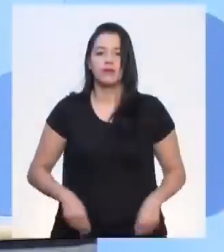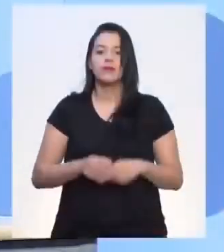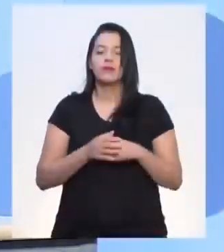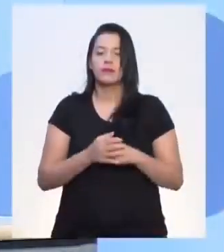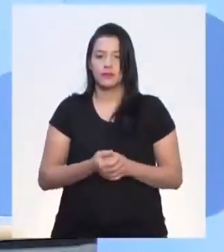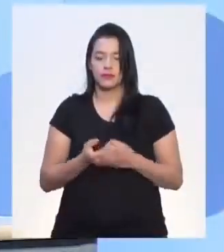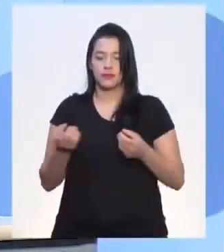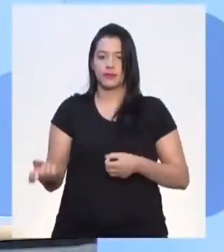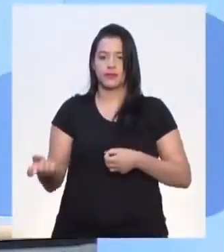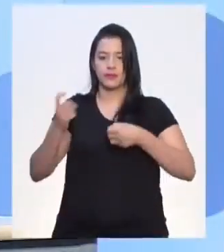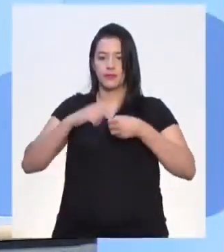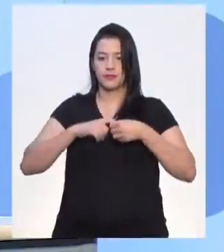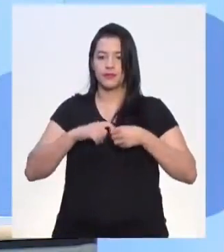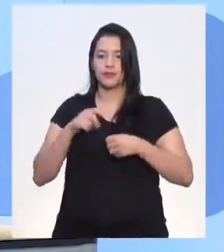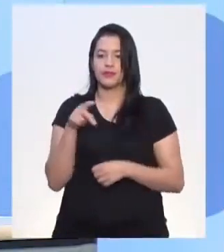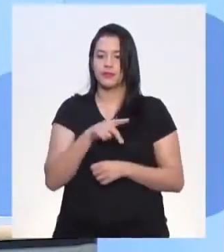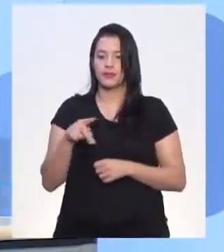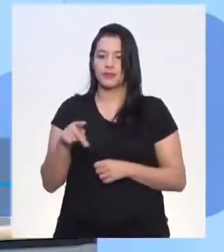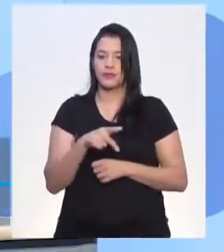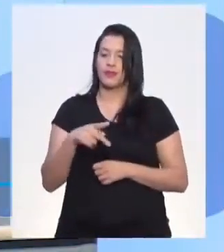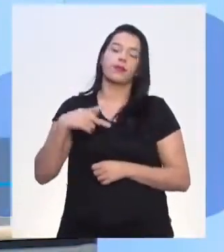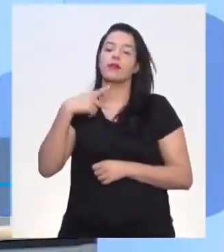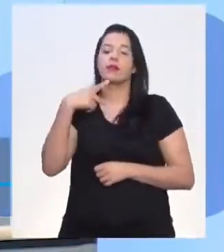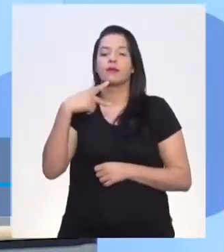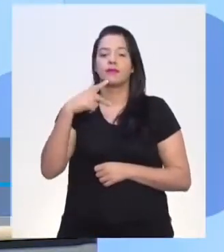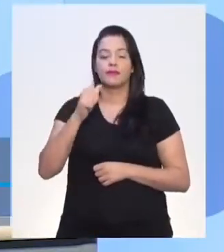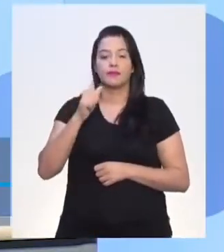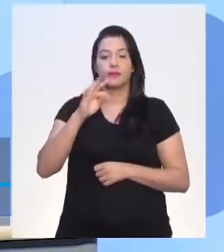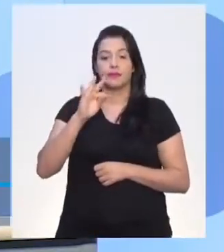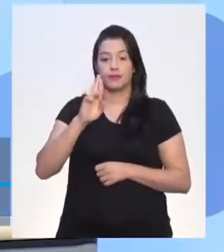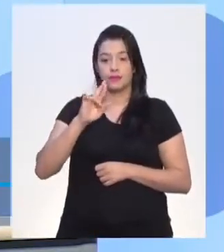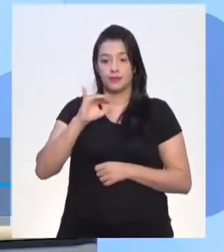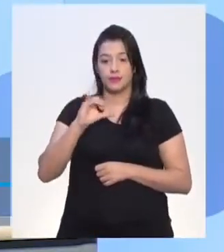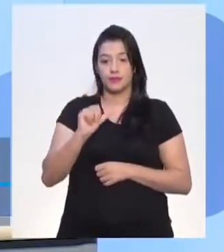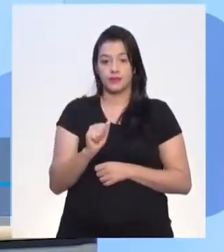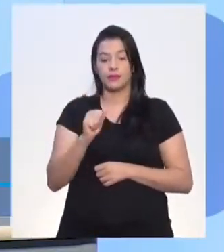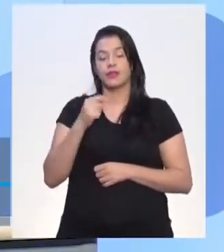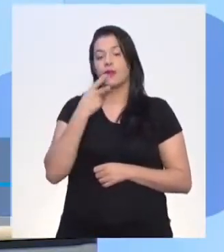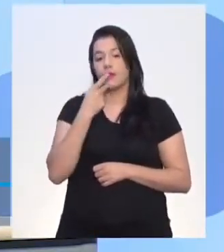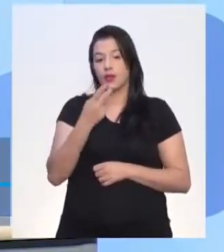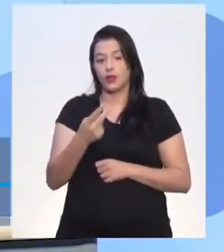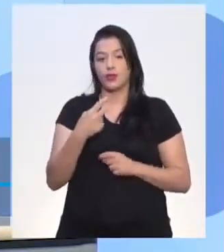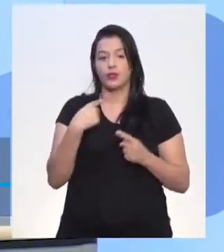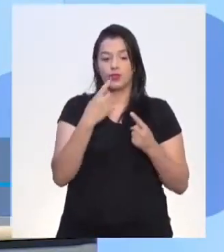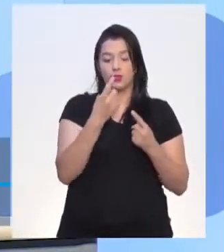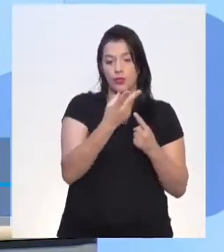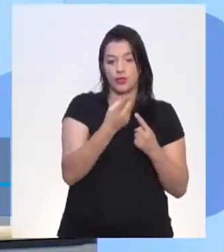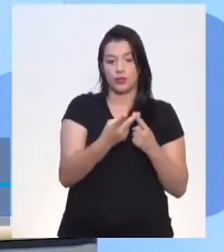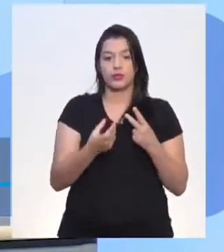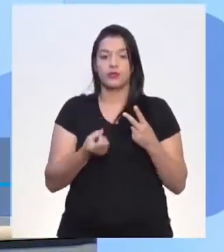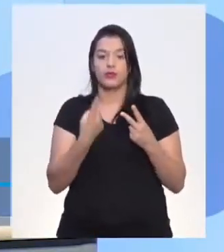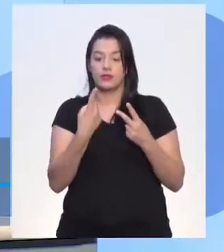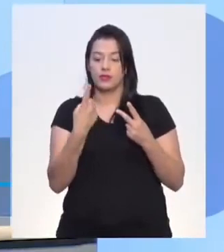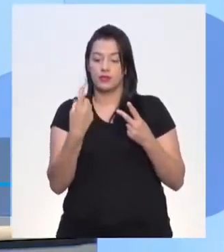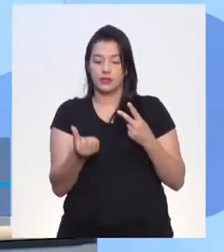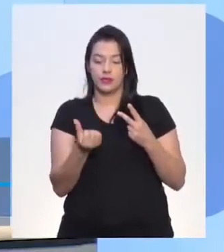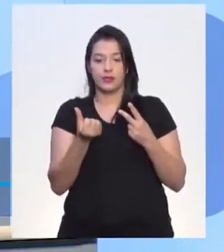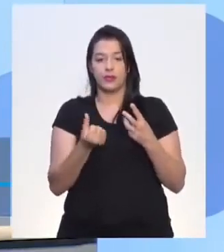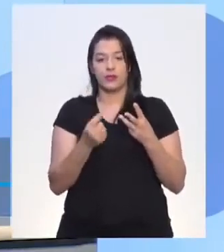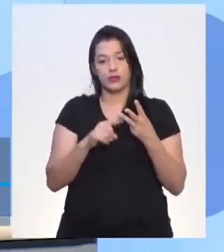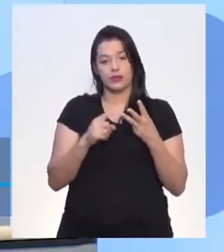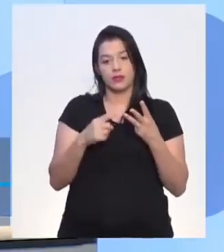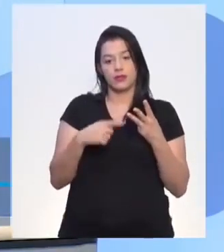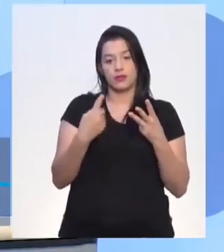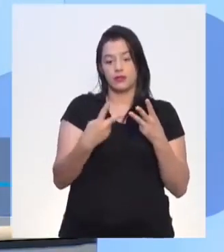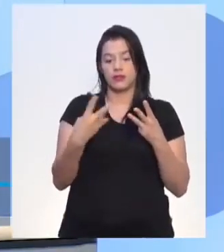Voltamos, Viviane, professora Patrícia, está lá com o Gustavo, 12 horas, 16 horas, 20 horas e às 24